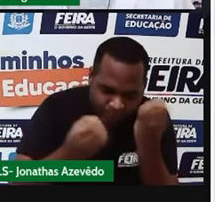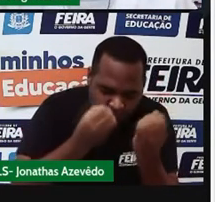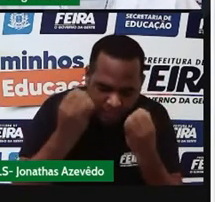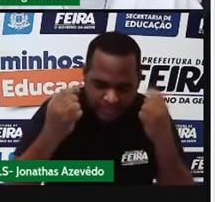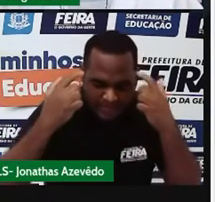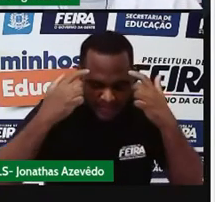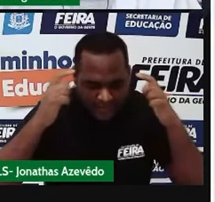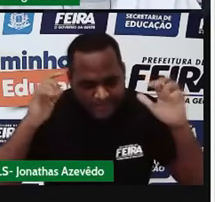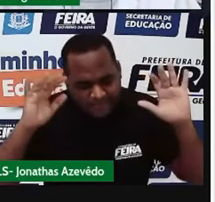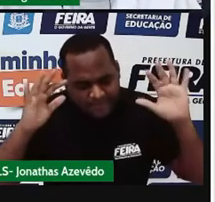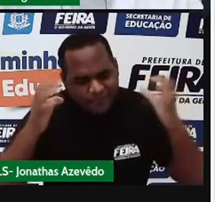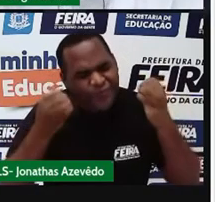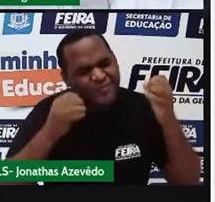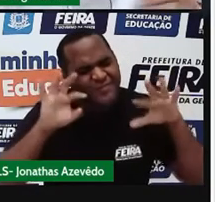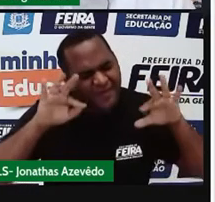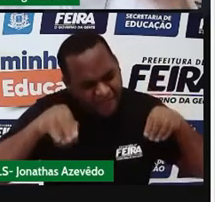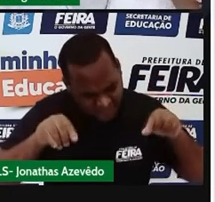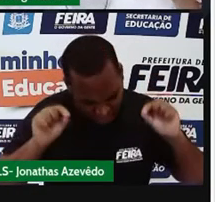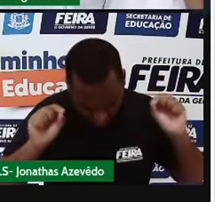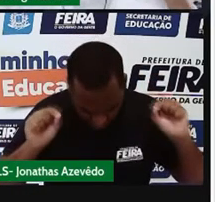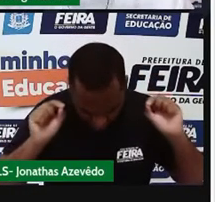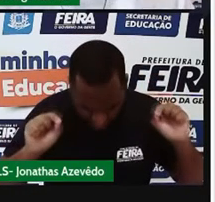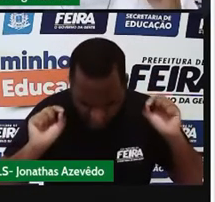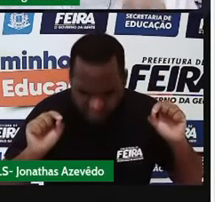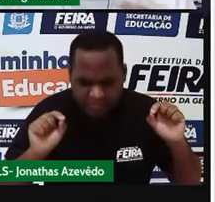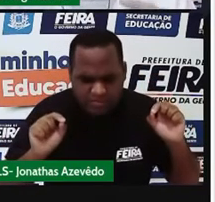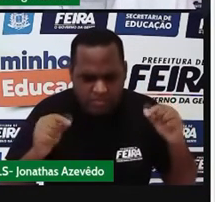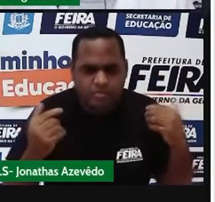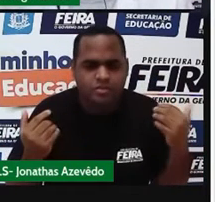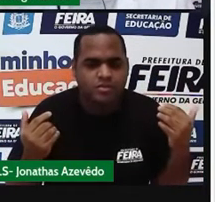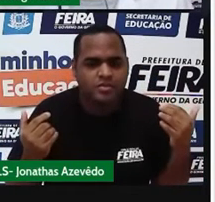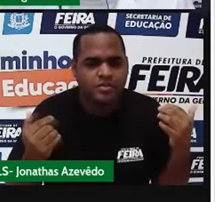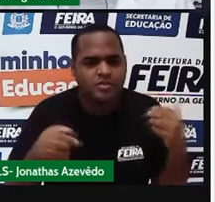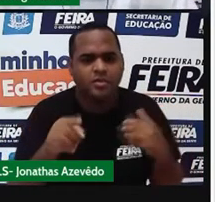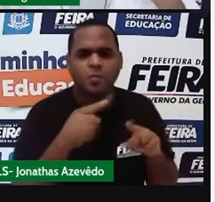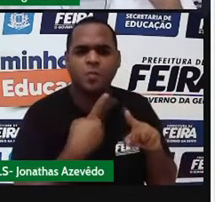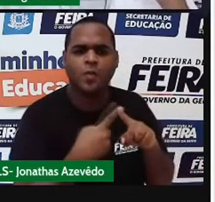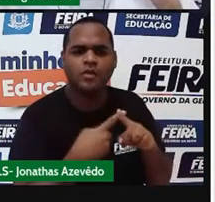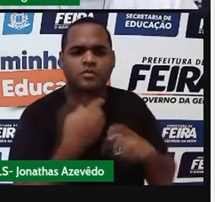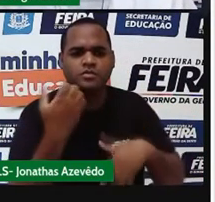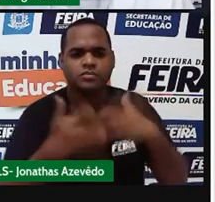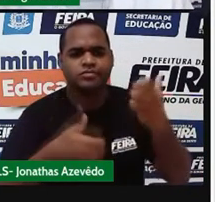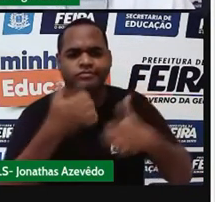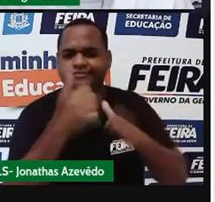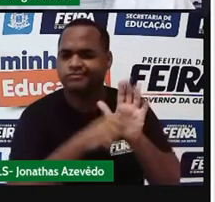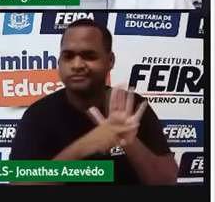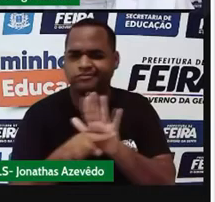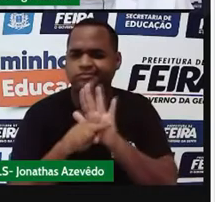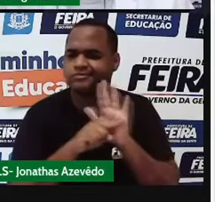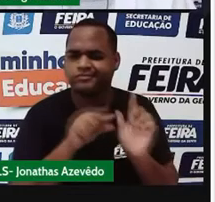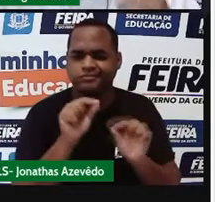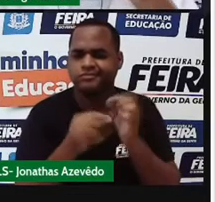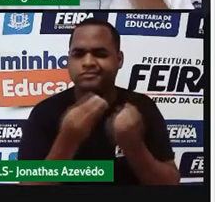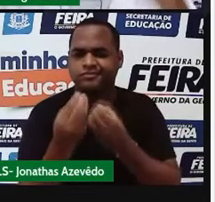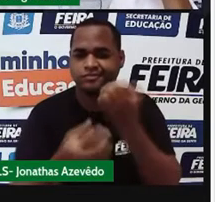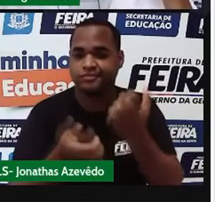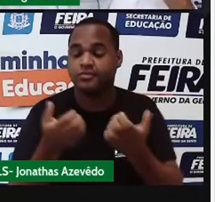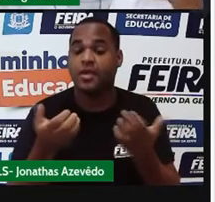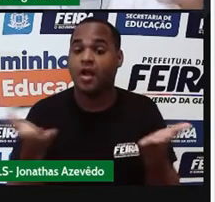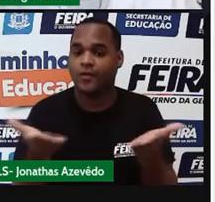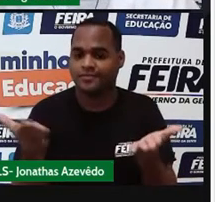o infinito e por que que eu tô fazendo você pensar nisso porque o que a gente vai estudar nessa aula